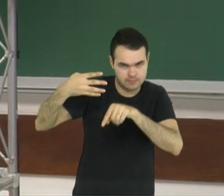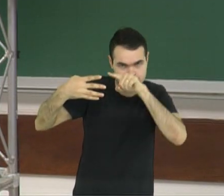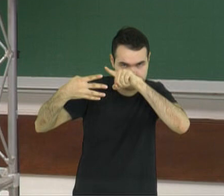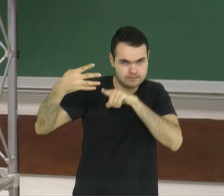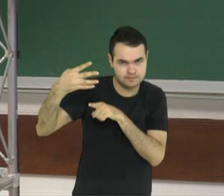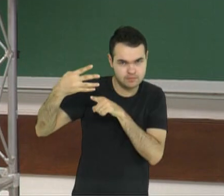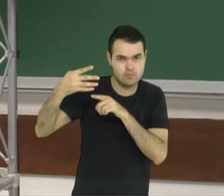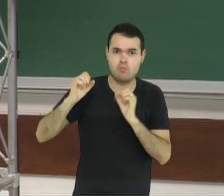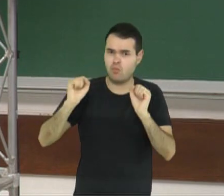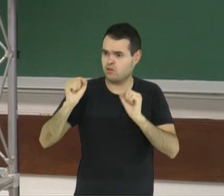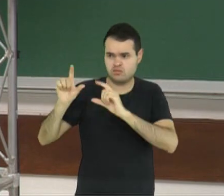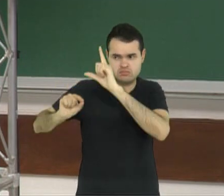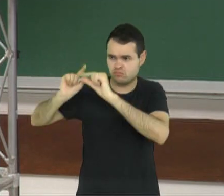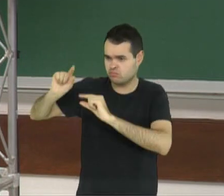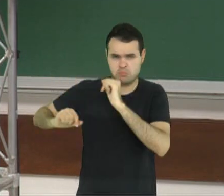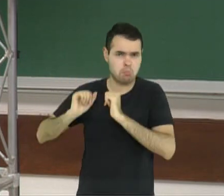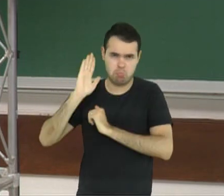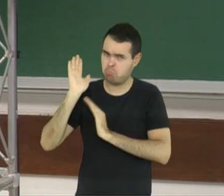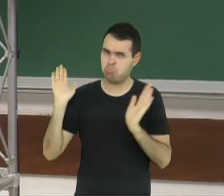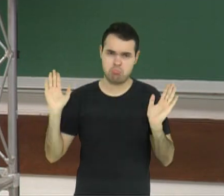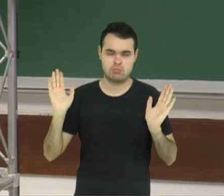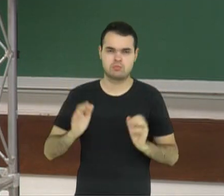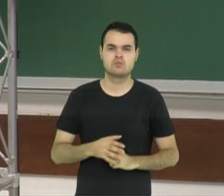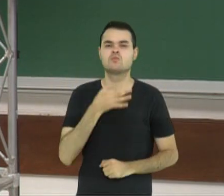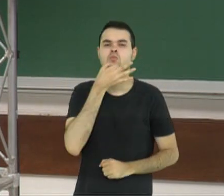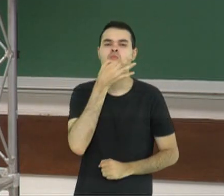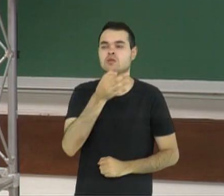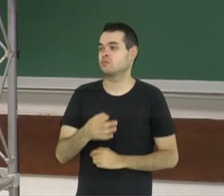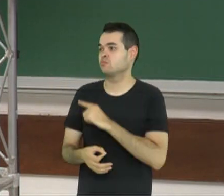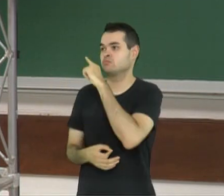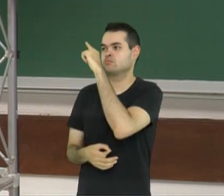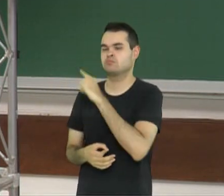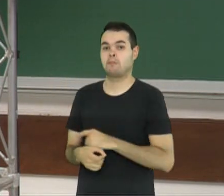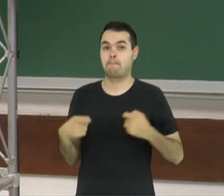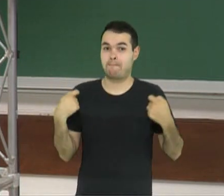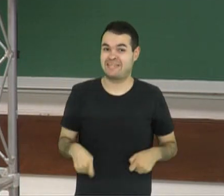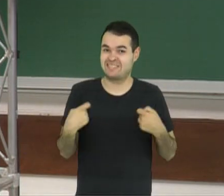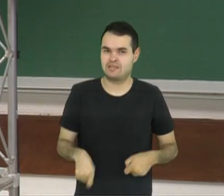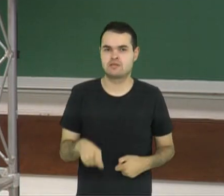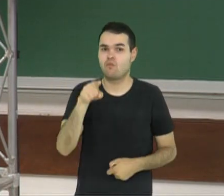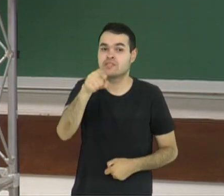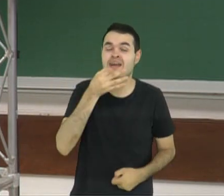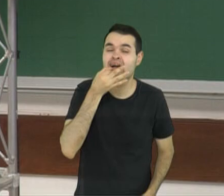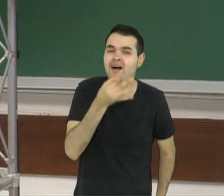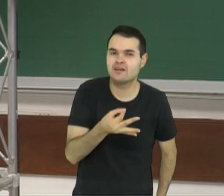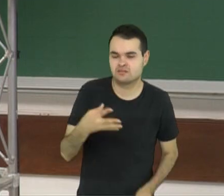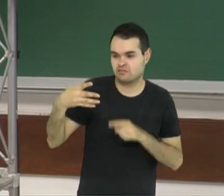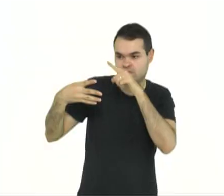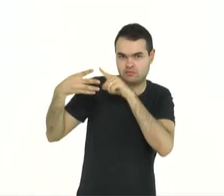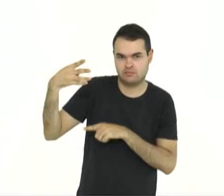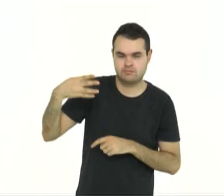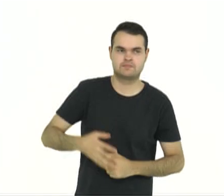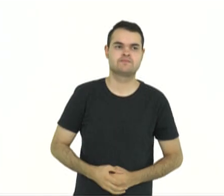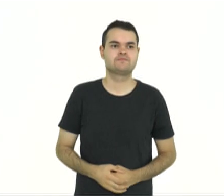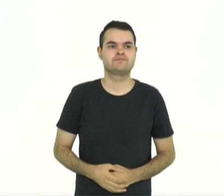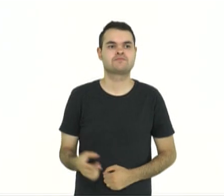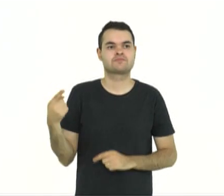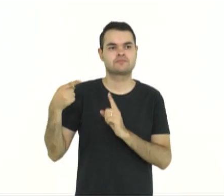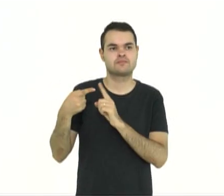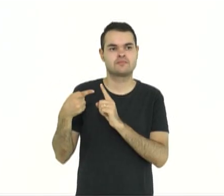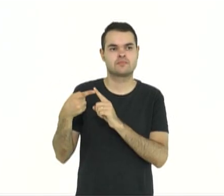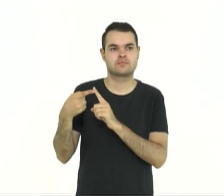alternativas, mas você pode responder mais do que uma, tá? O que você acha, então, que é necessário? O que é a melhor maneira de aprender uma profissão?